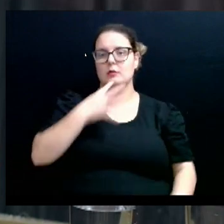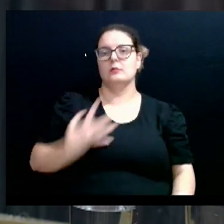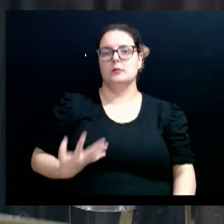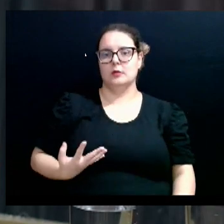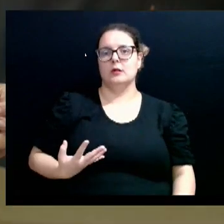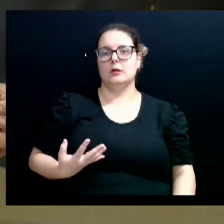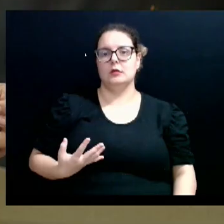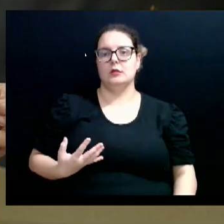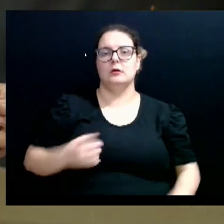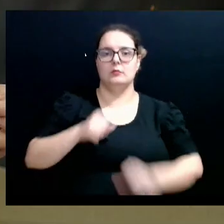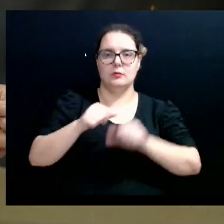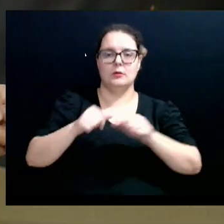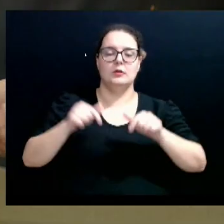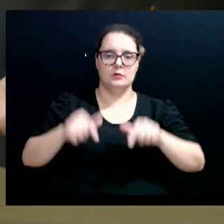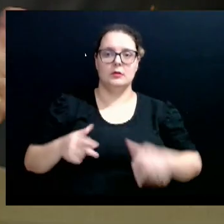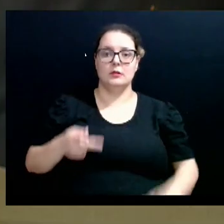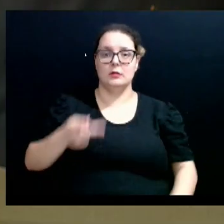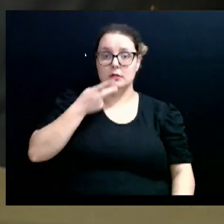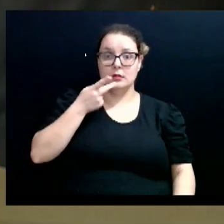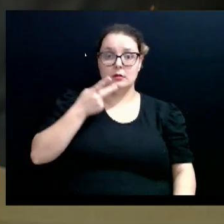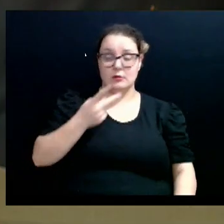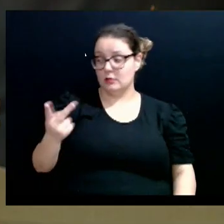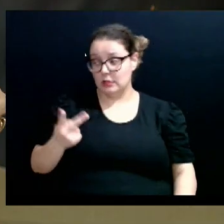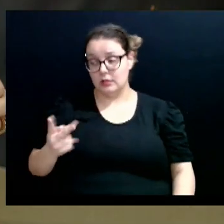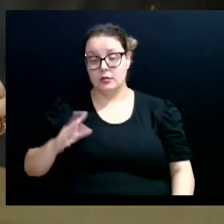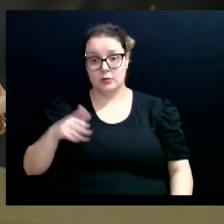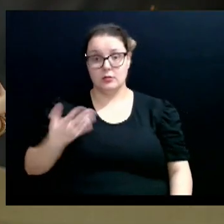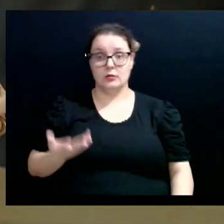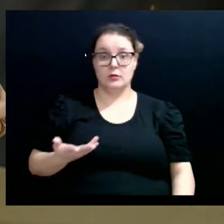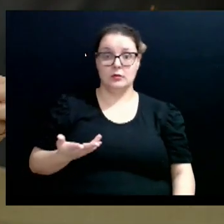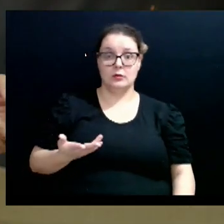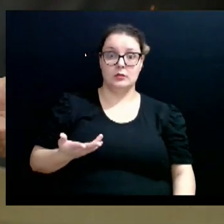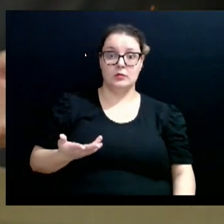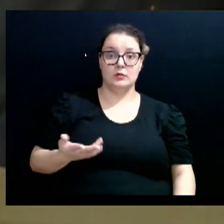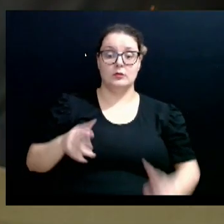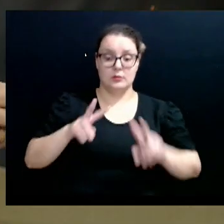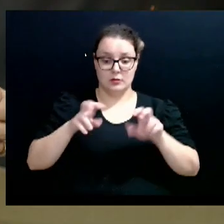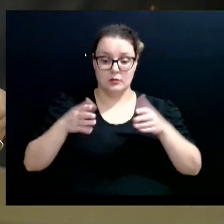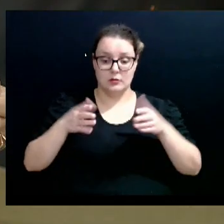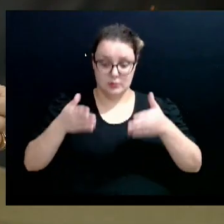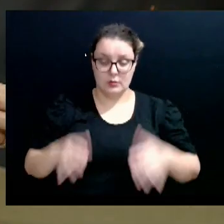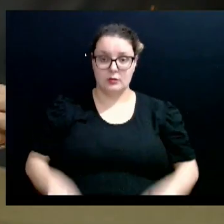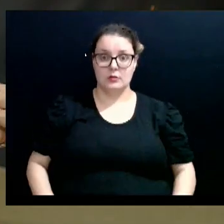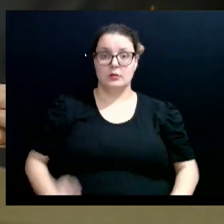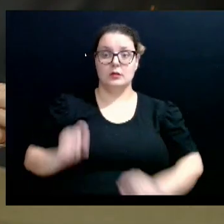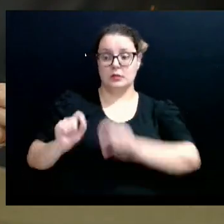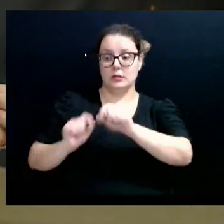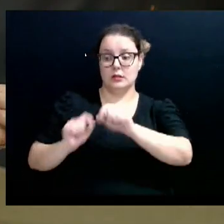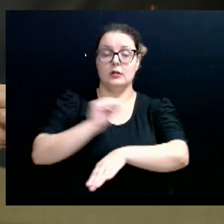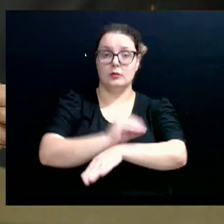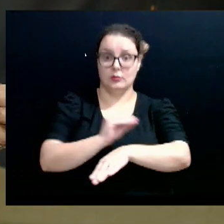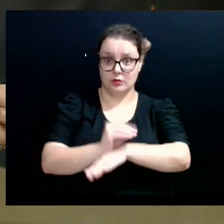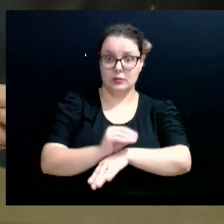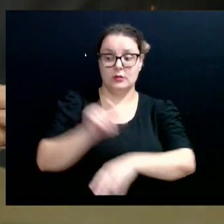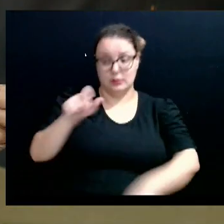Nas falas de vocês, né, quando a gente arremete para o nosso tema, que é quem cuida, né, de quem cuida, a gente percebe